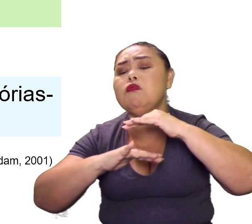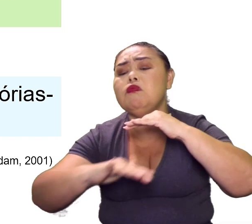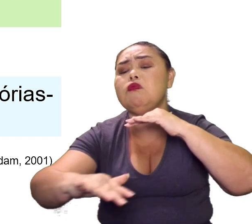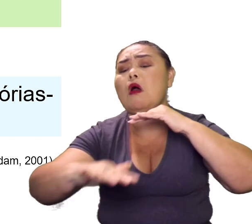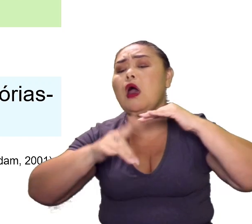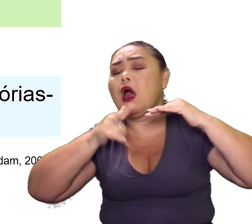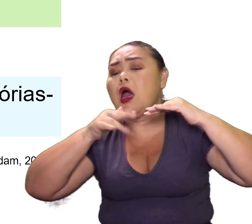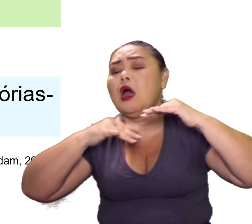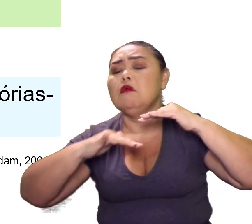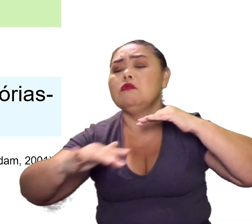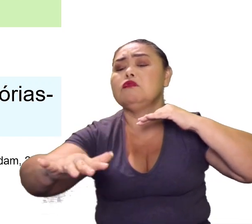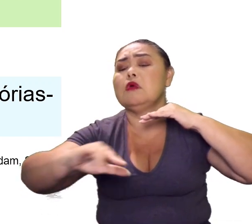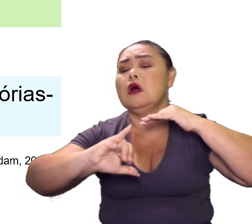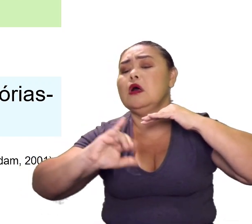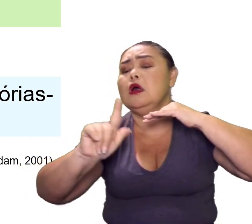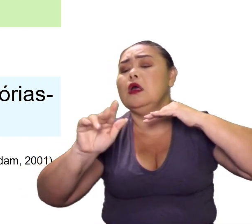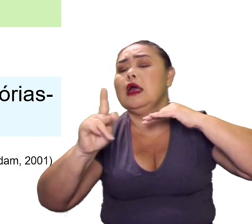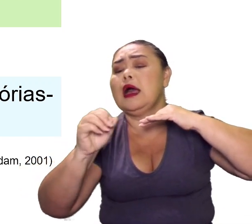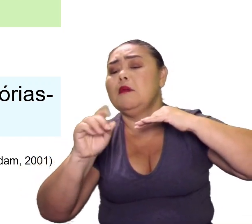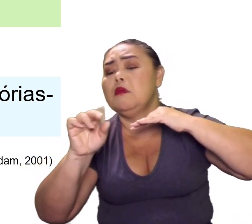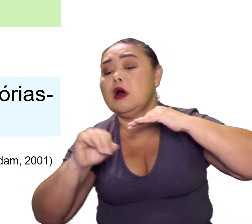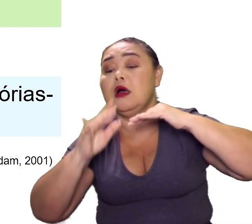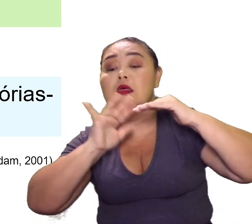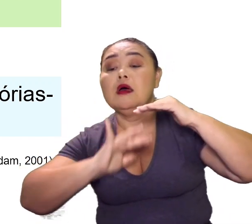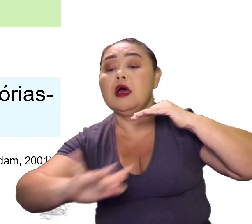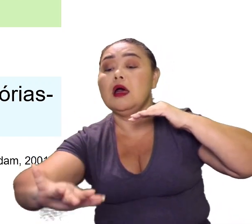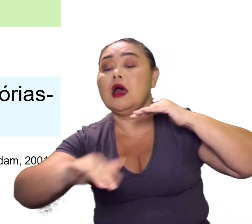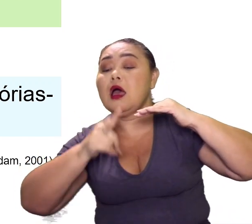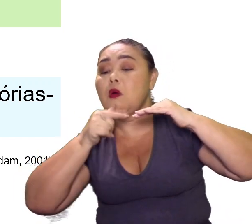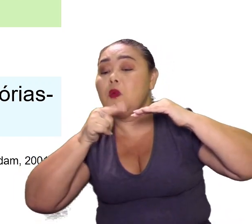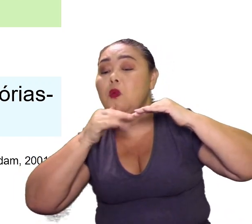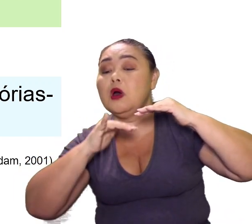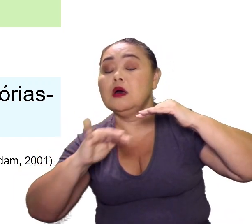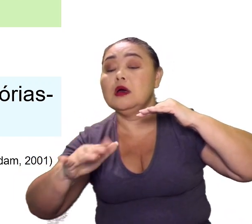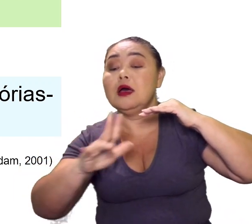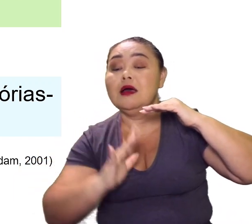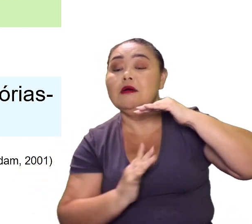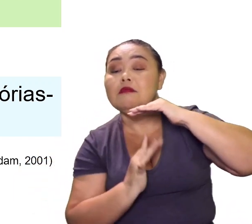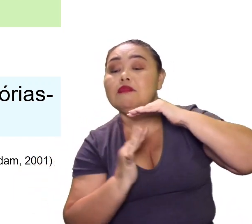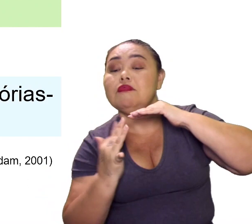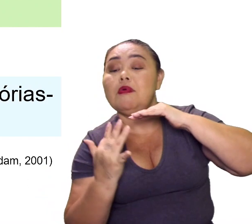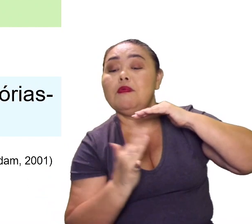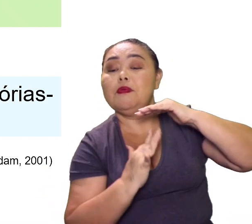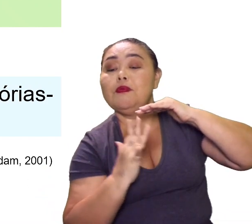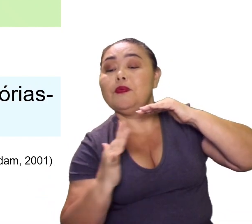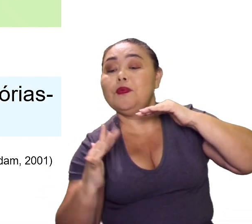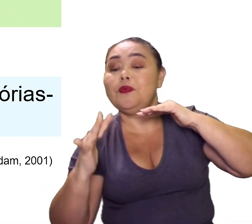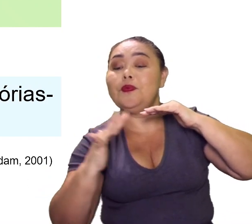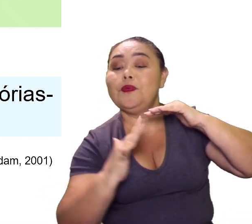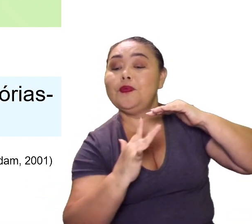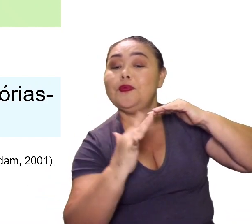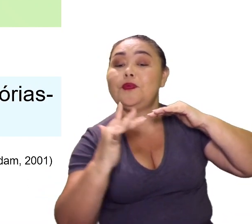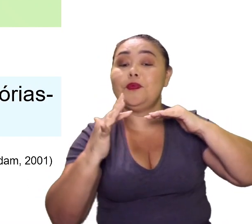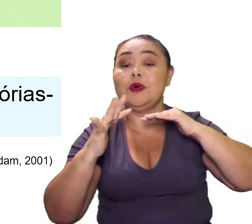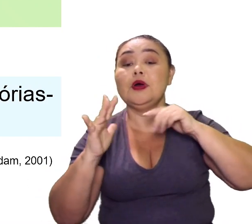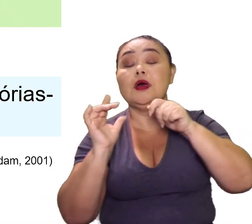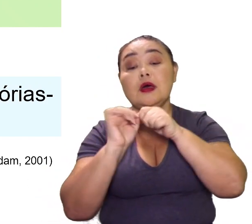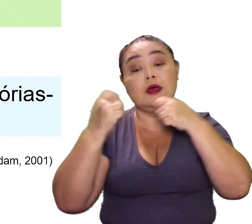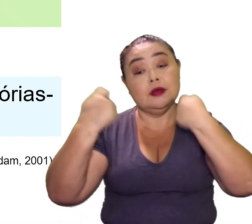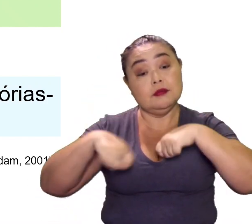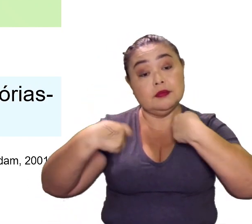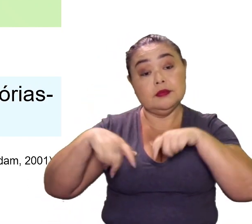ok? A mata de Igapó, ela está dentro d'água. Por esse motivo, encontra-se sempre alagada. Para sobreviver a